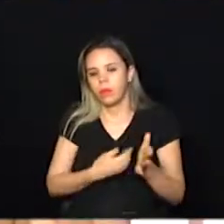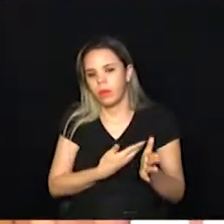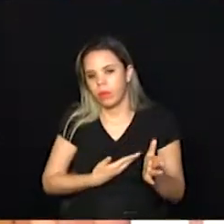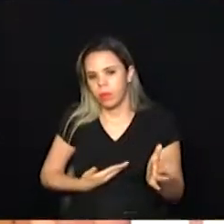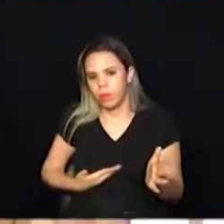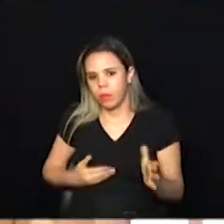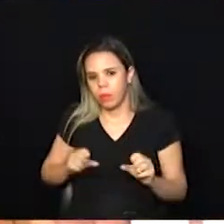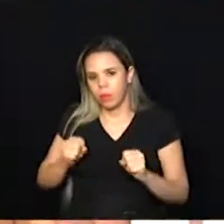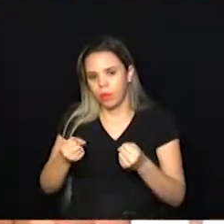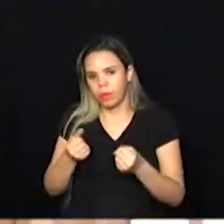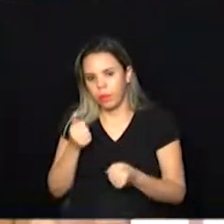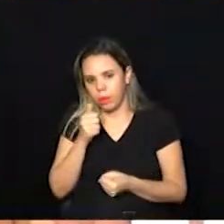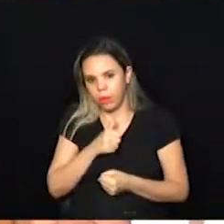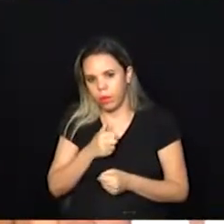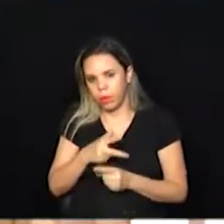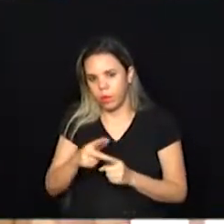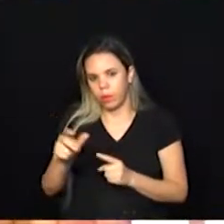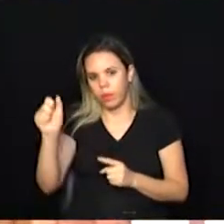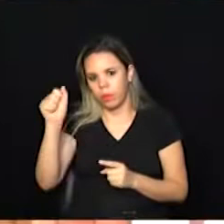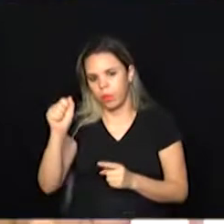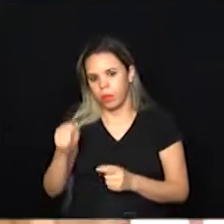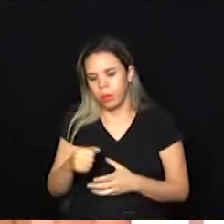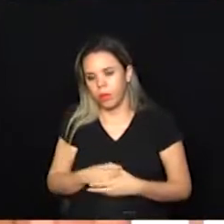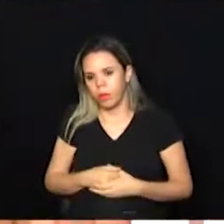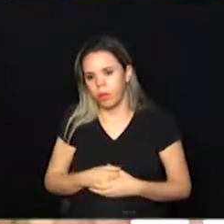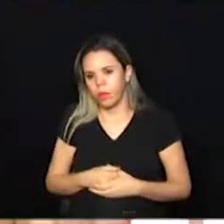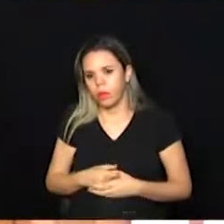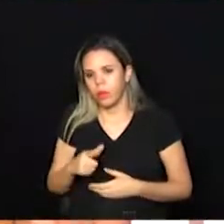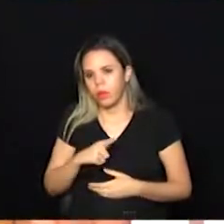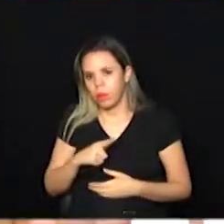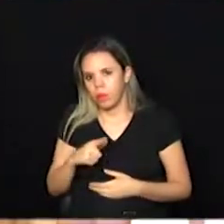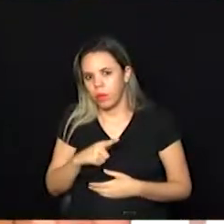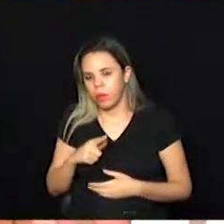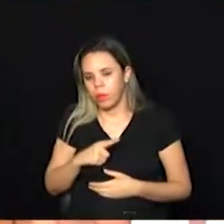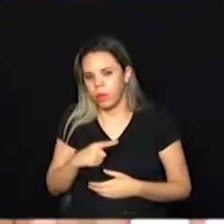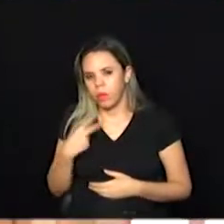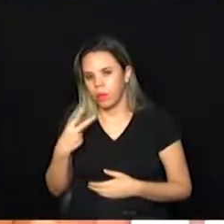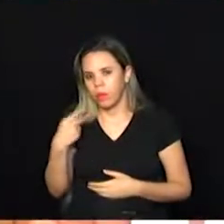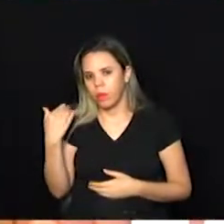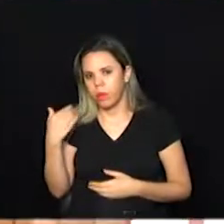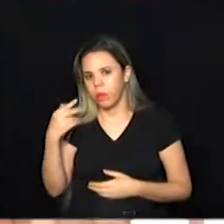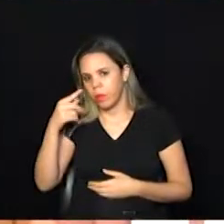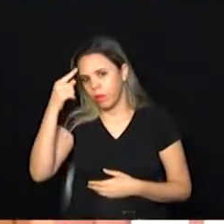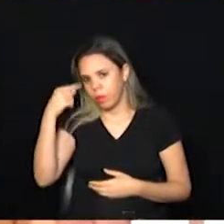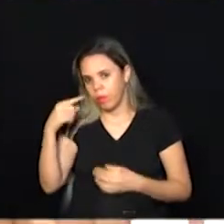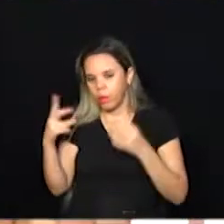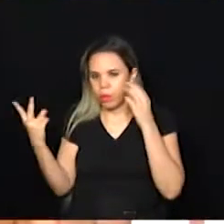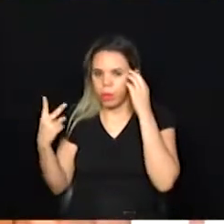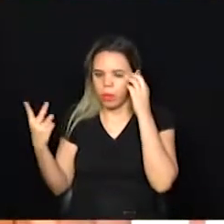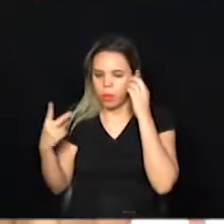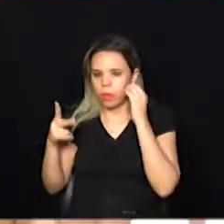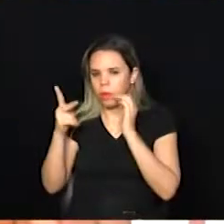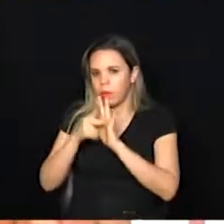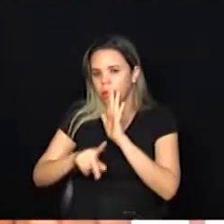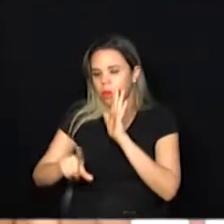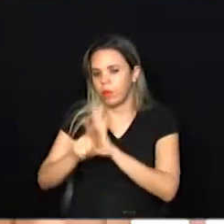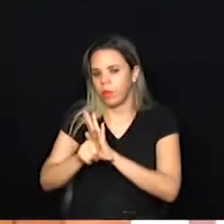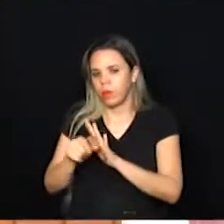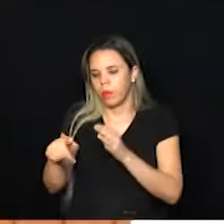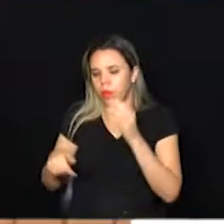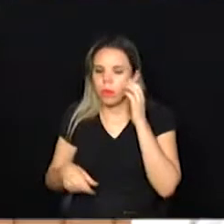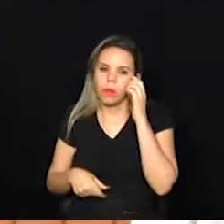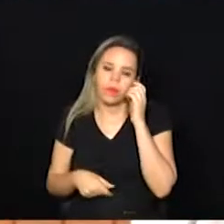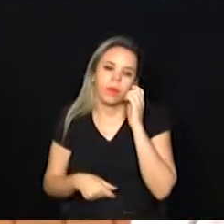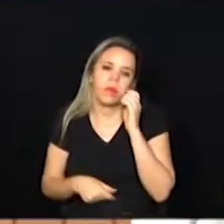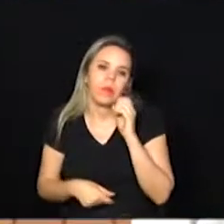pode fortalecer essa mulher sair desse ciclo. Então, a gente tem, eu e a vereadora Paula Miguel, a gente tem um projeto de lei também aqui,